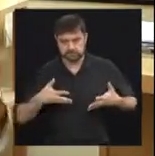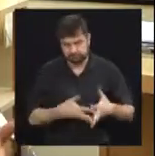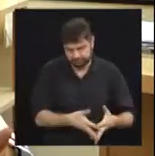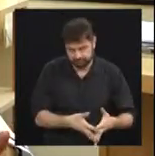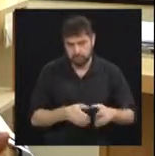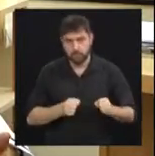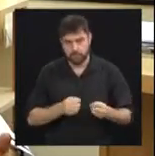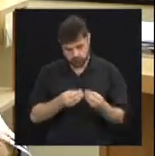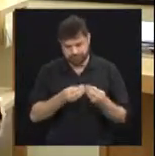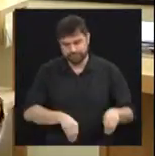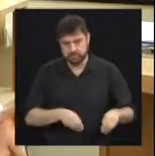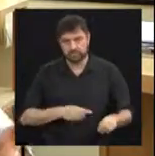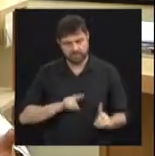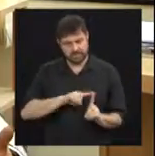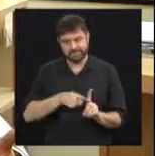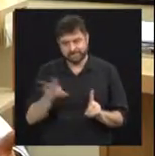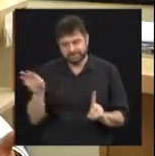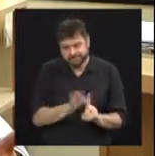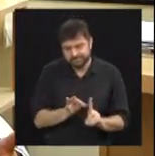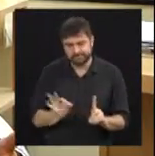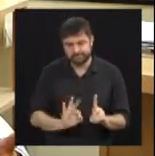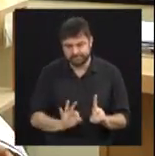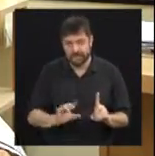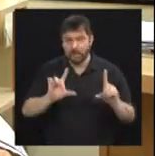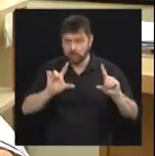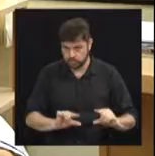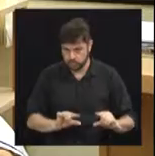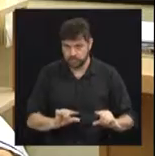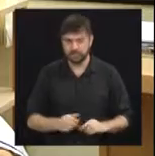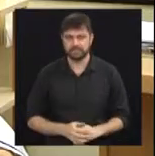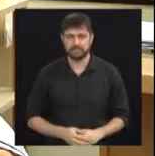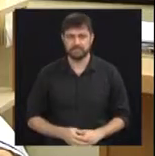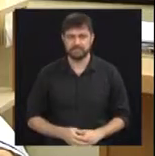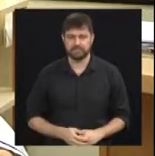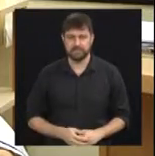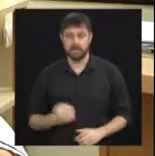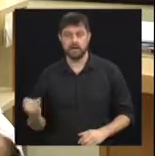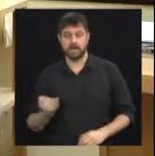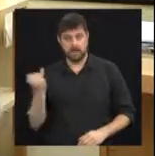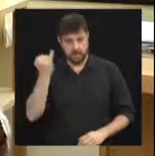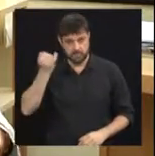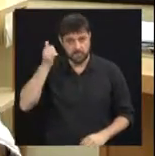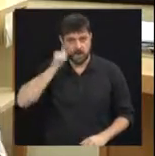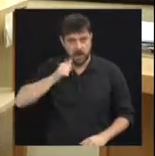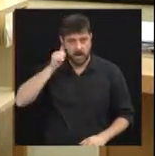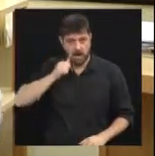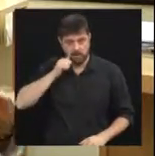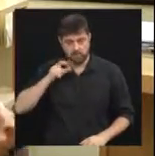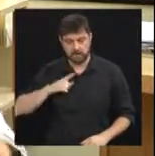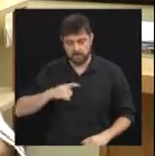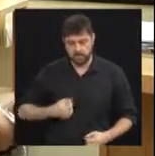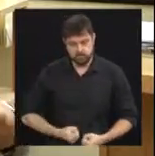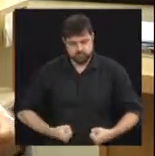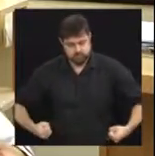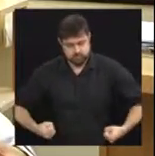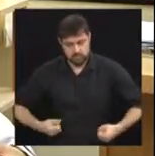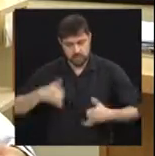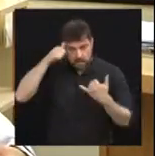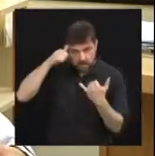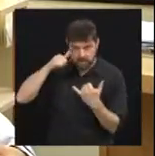de fato, prejudicar a chance de gravidez dessas mulheres. Portanto, é importante que se controle